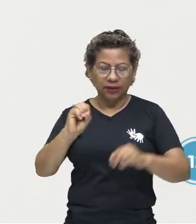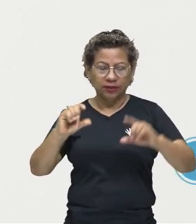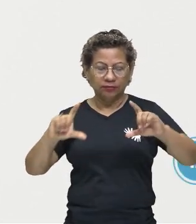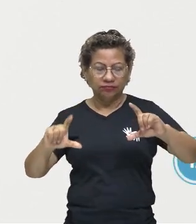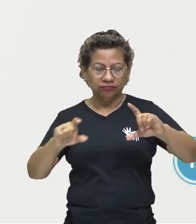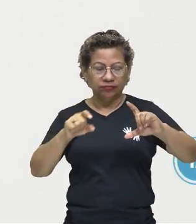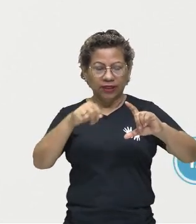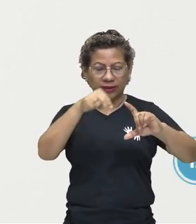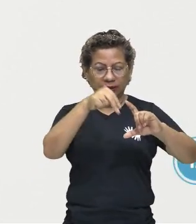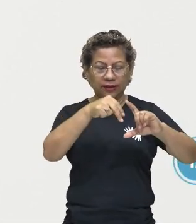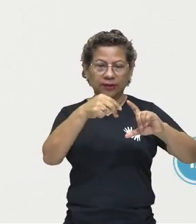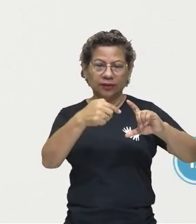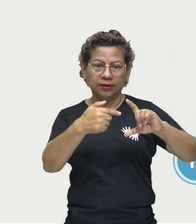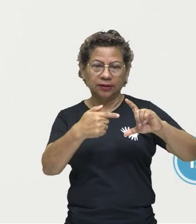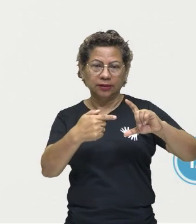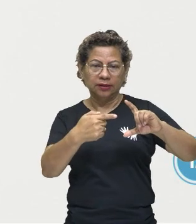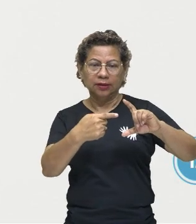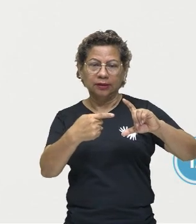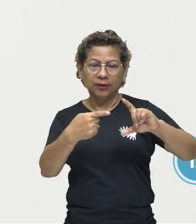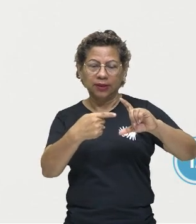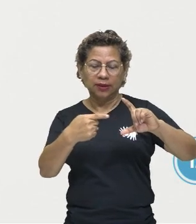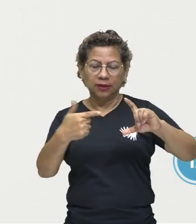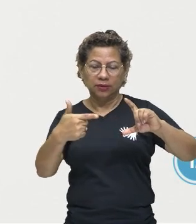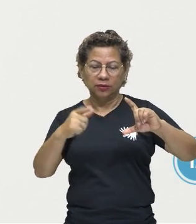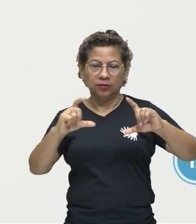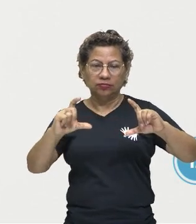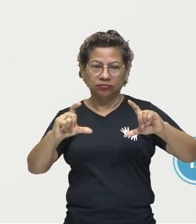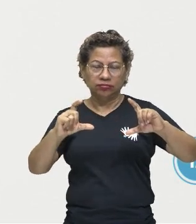2. O pentágono tem